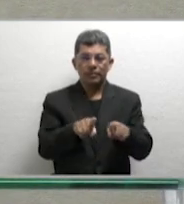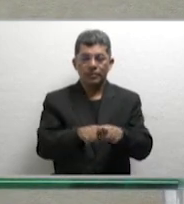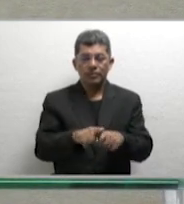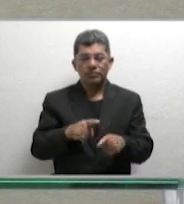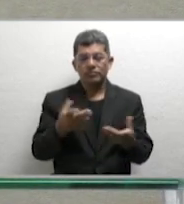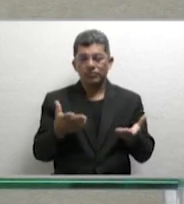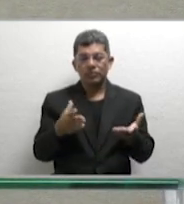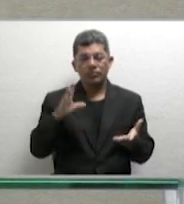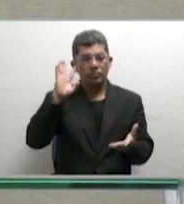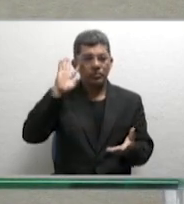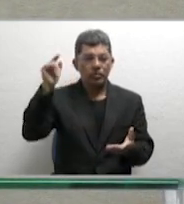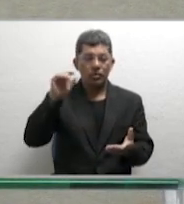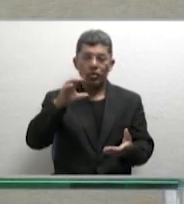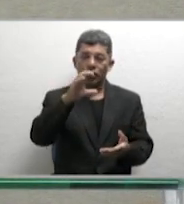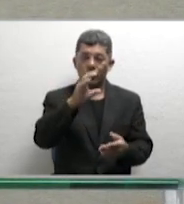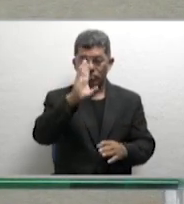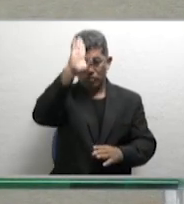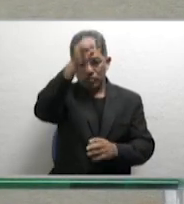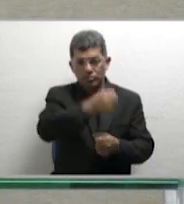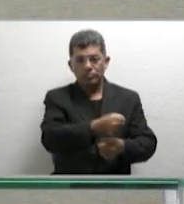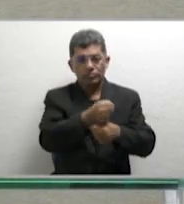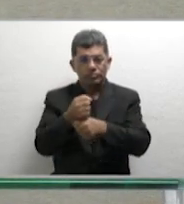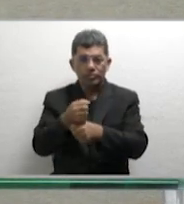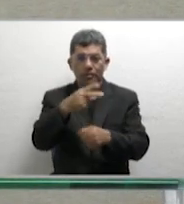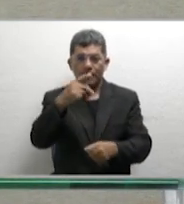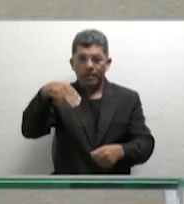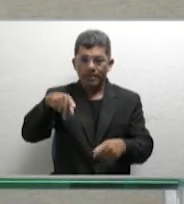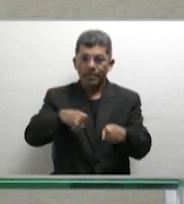Civil, no Corpo de Bombeiros, aqueles que